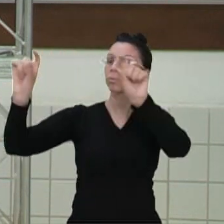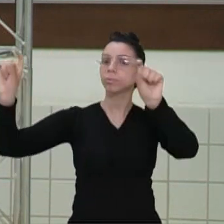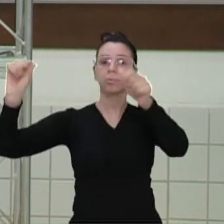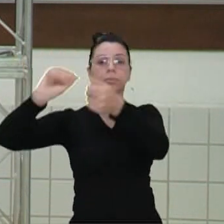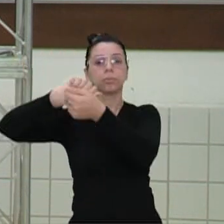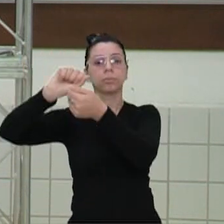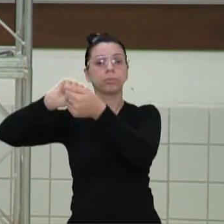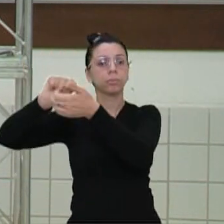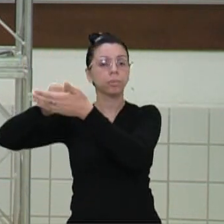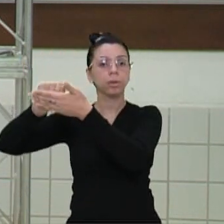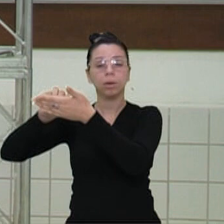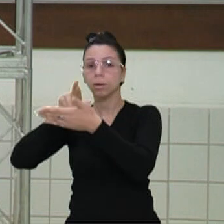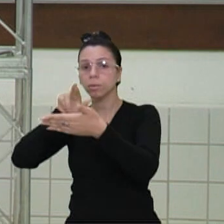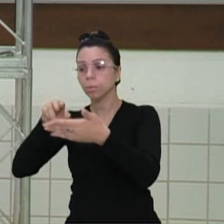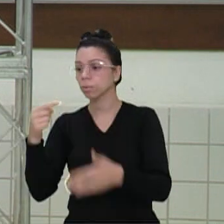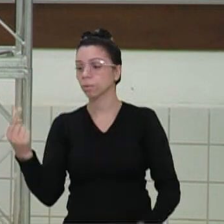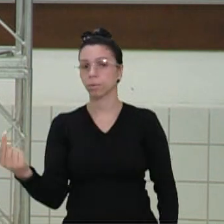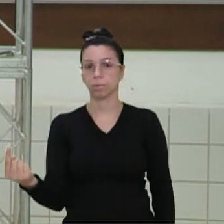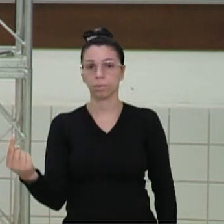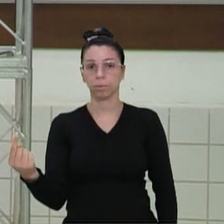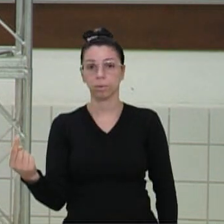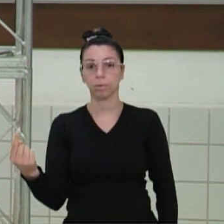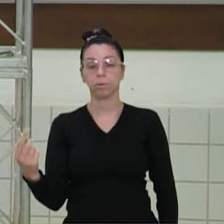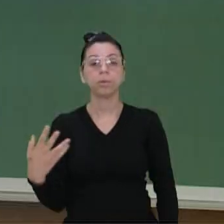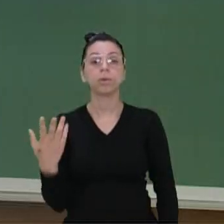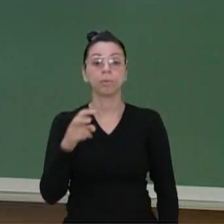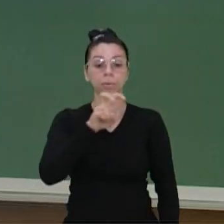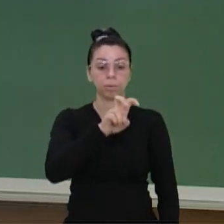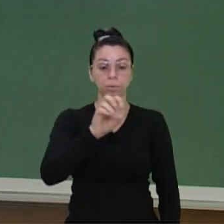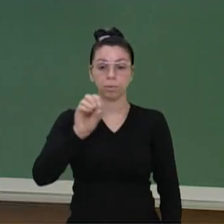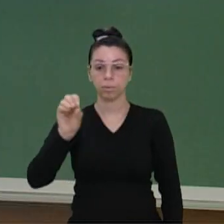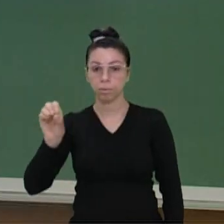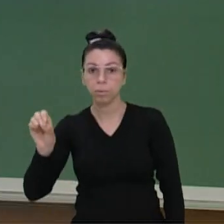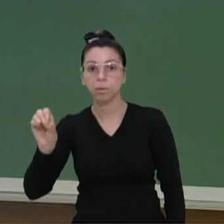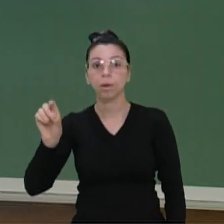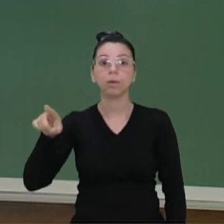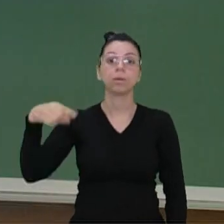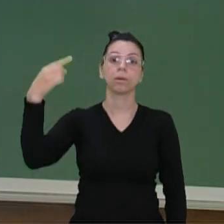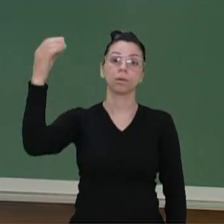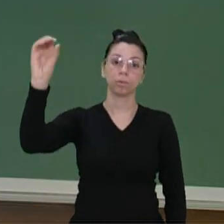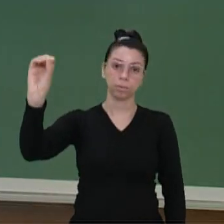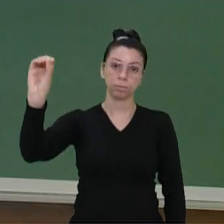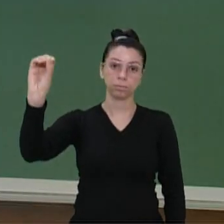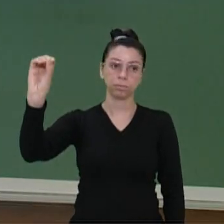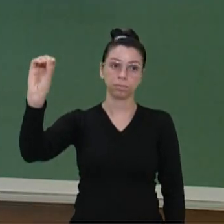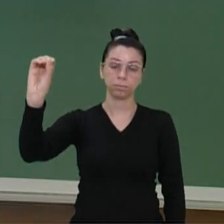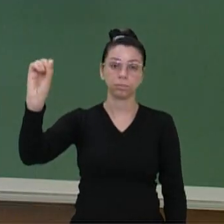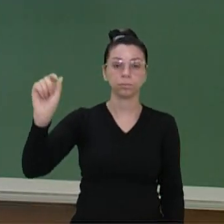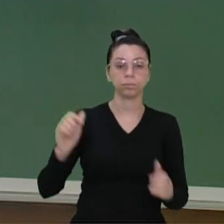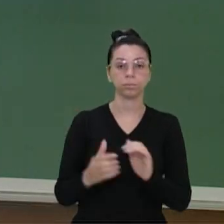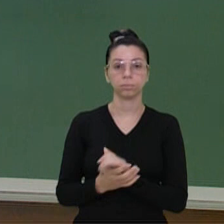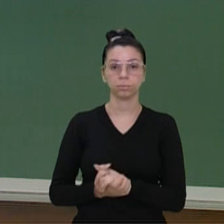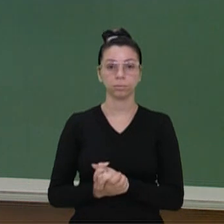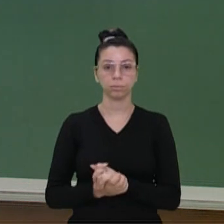que a gente sabe que o resultado é 1? 500 elevado a 0. Então, aqui eu posso reescrever.